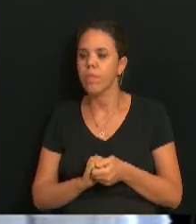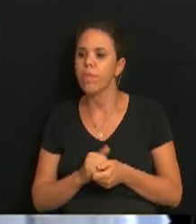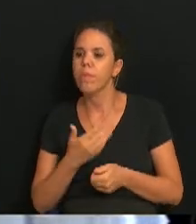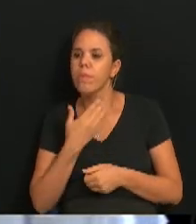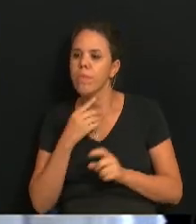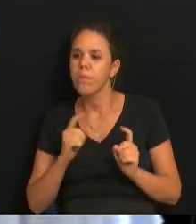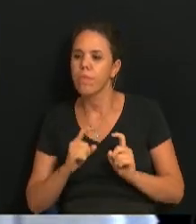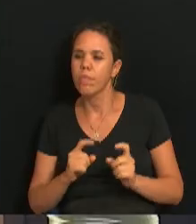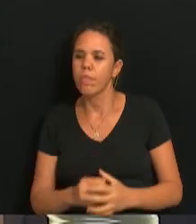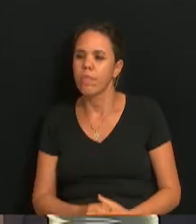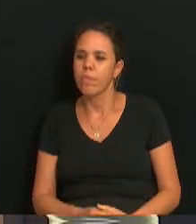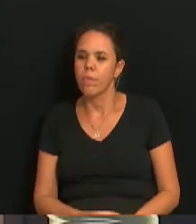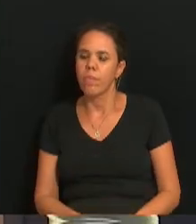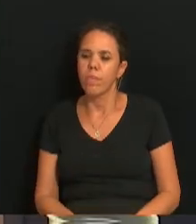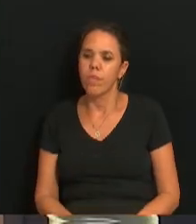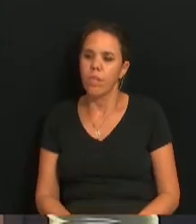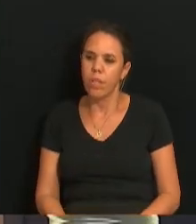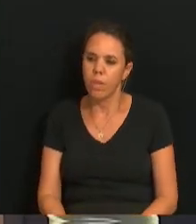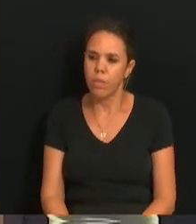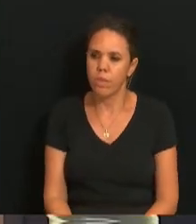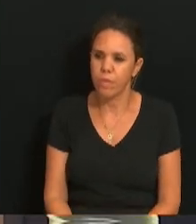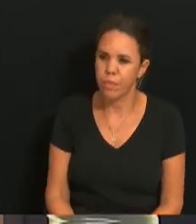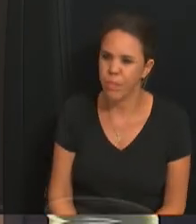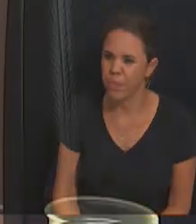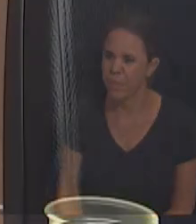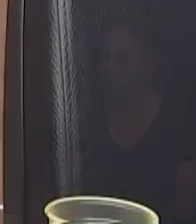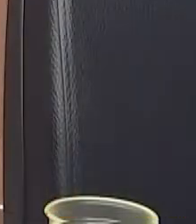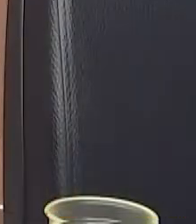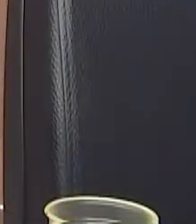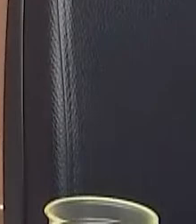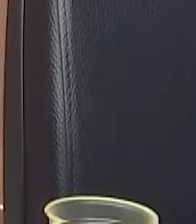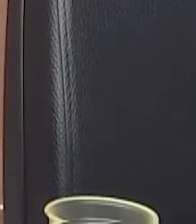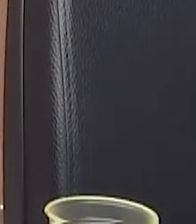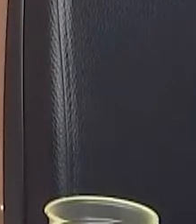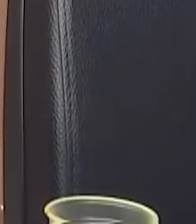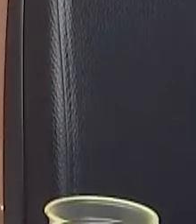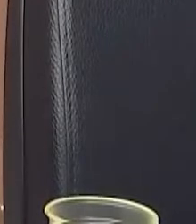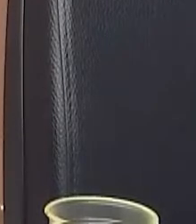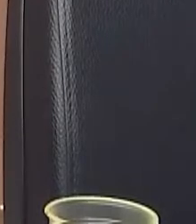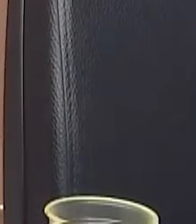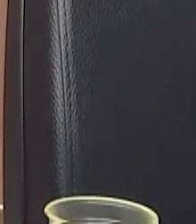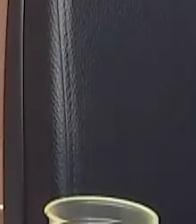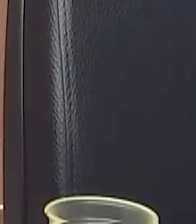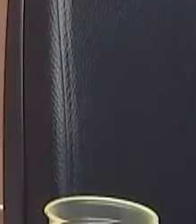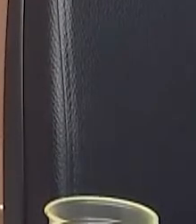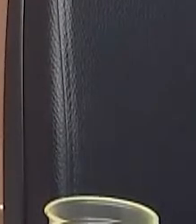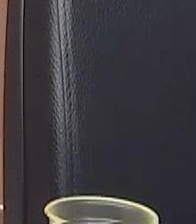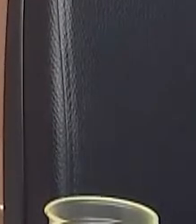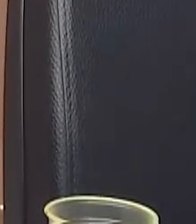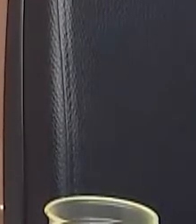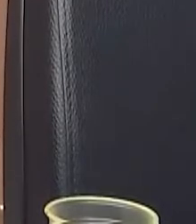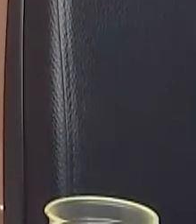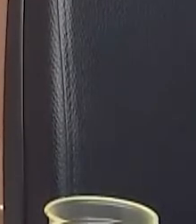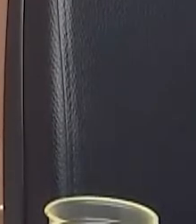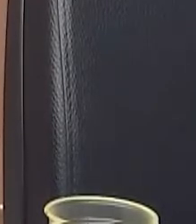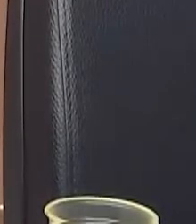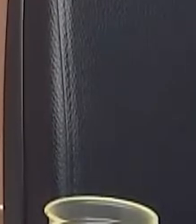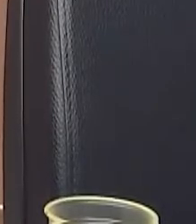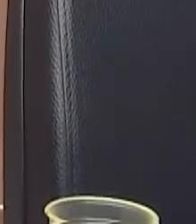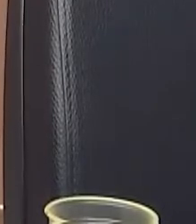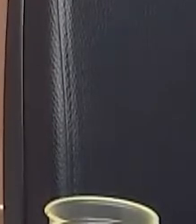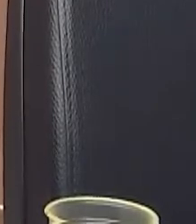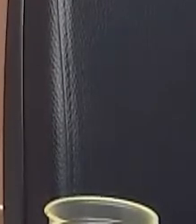de debates. A gente que agradece, doutor. Bom, eu achei